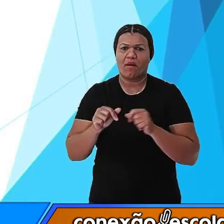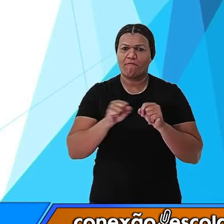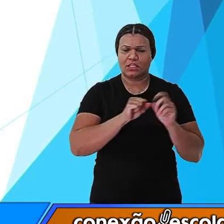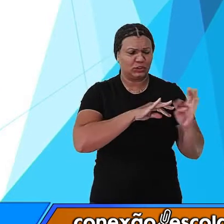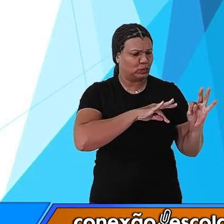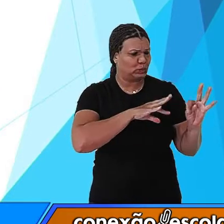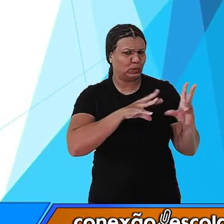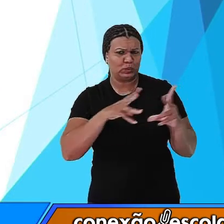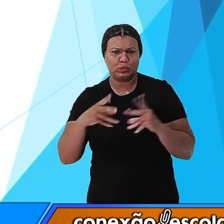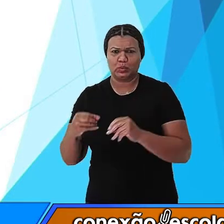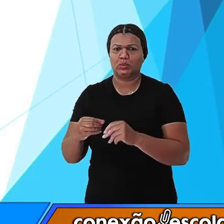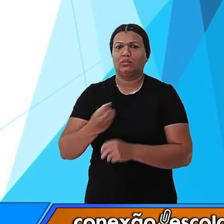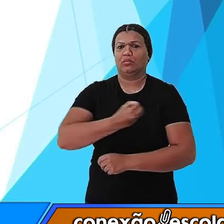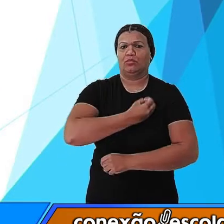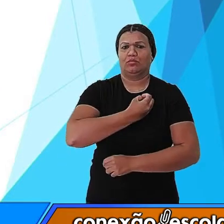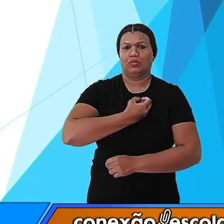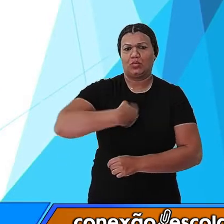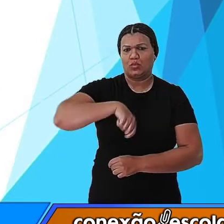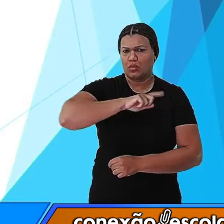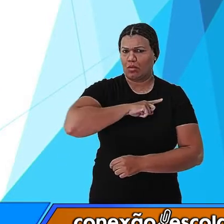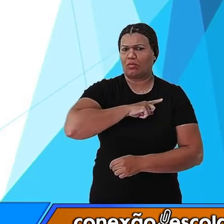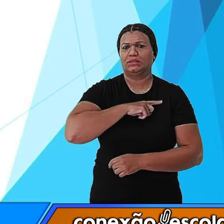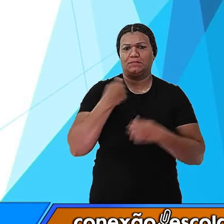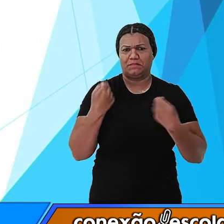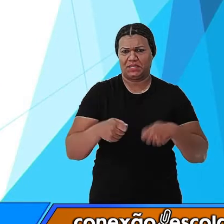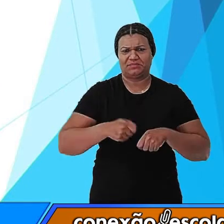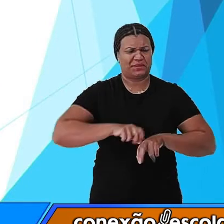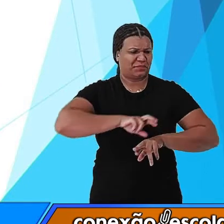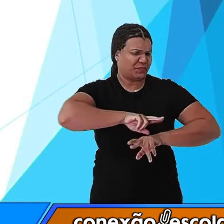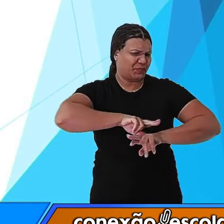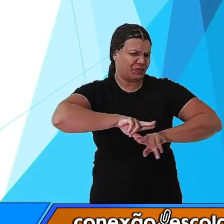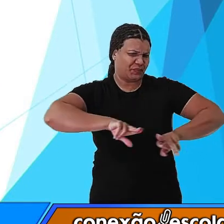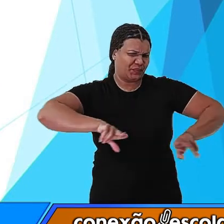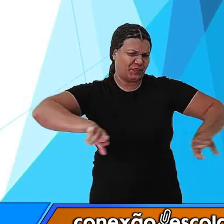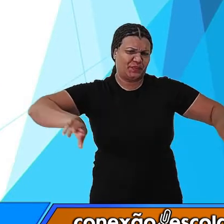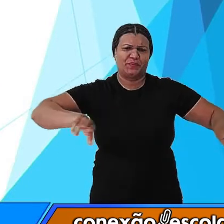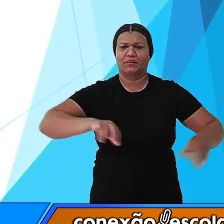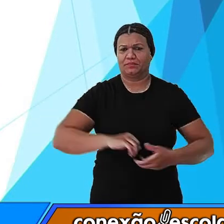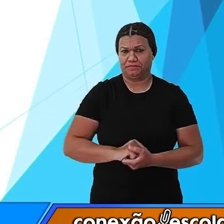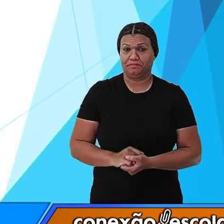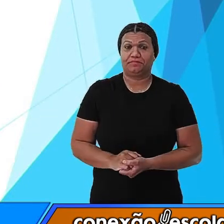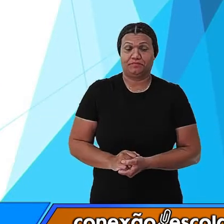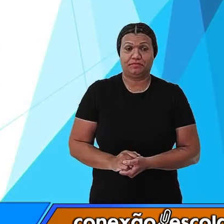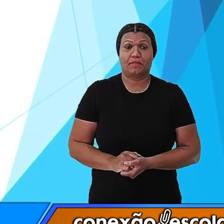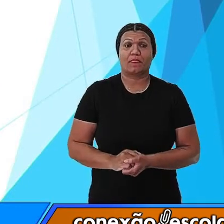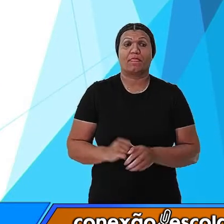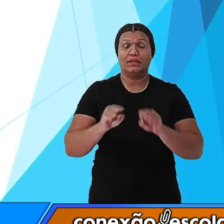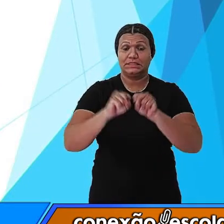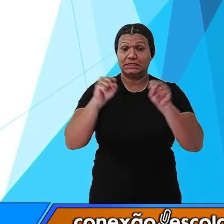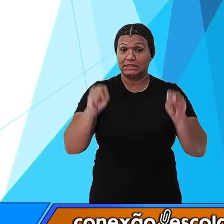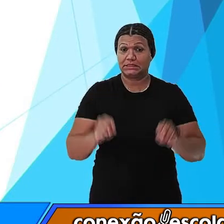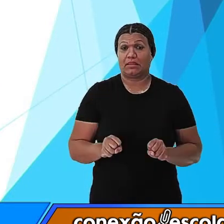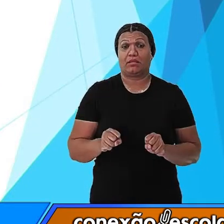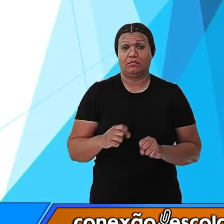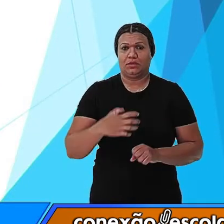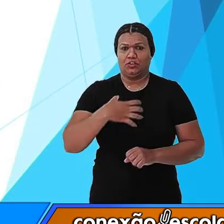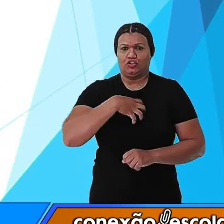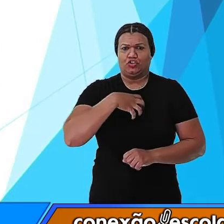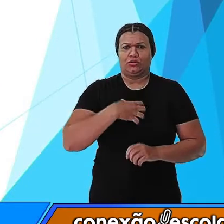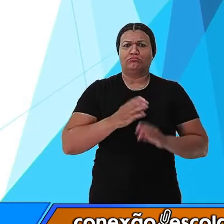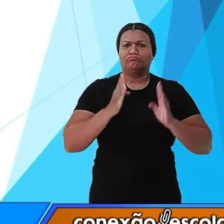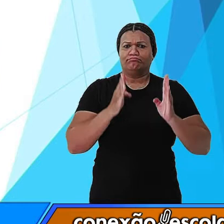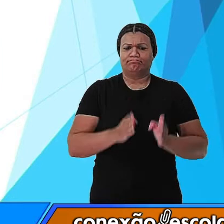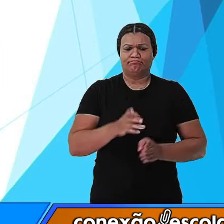todos os números que nós precisamos, infinitas combinações, infinitos números. Ele é um sistema posicional. O que